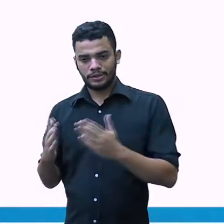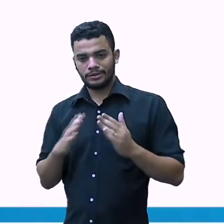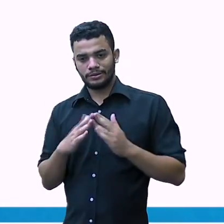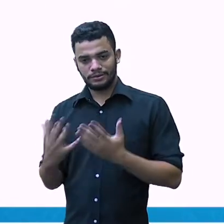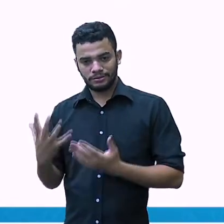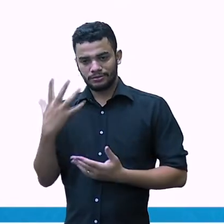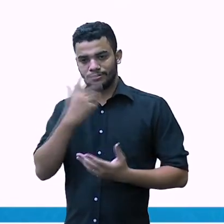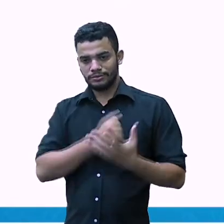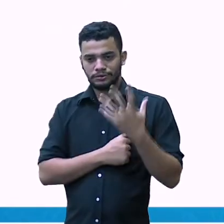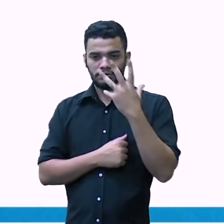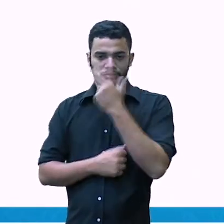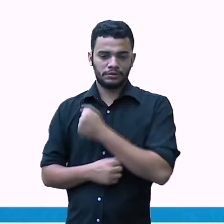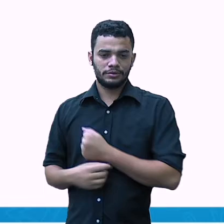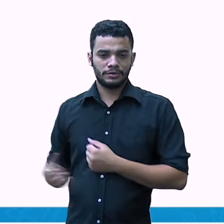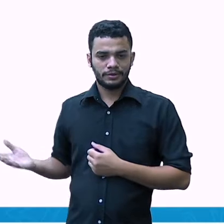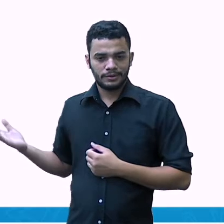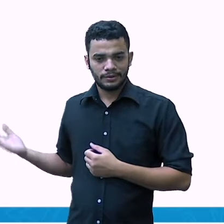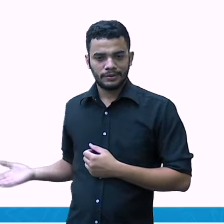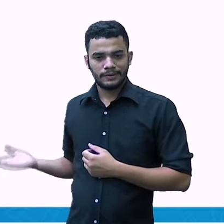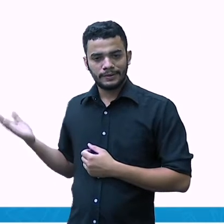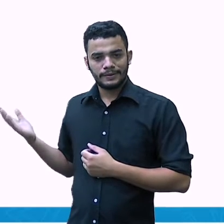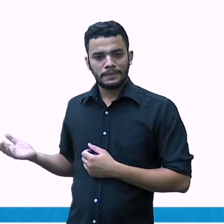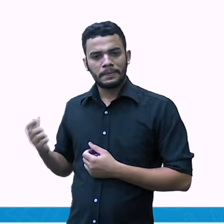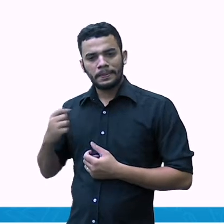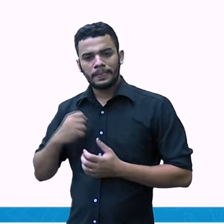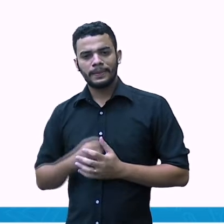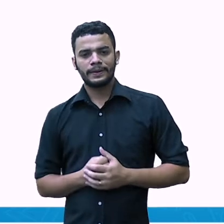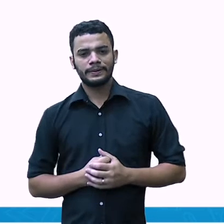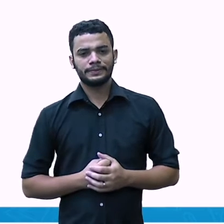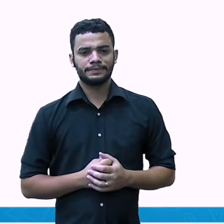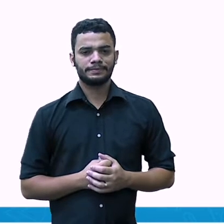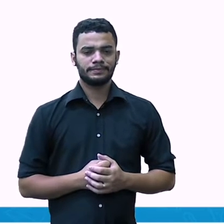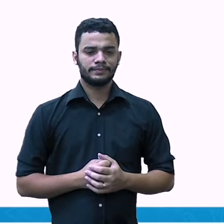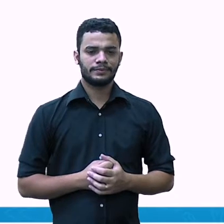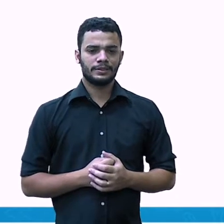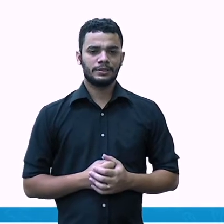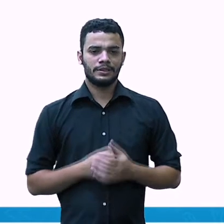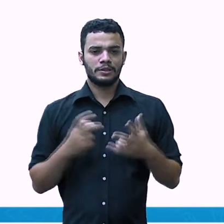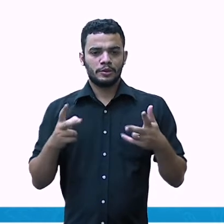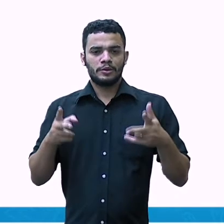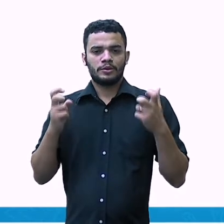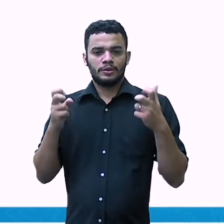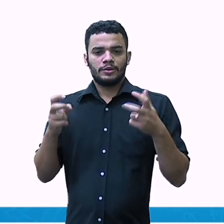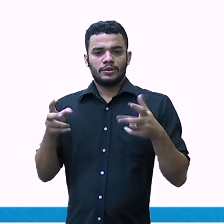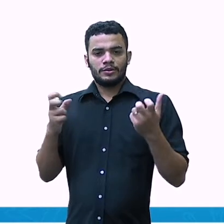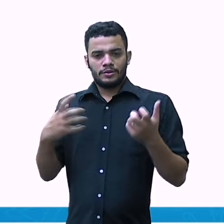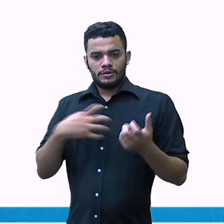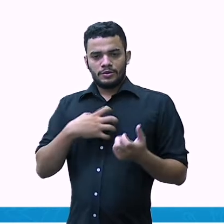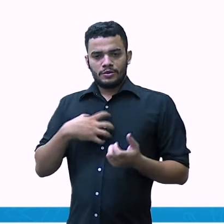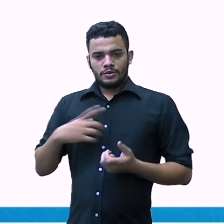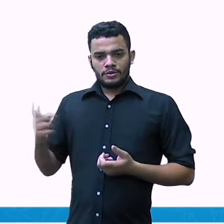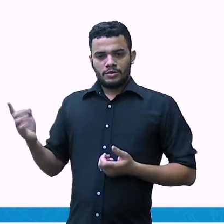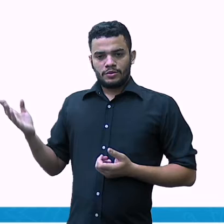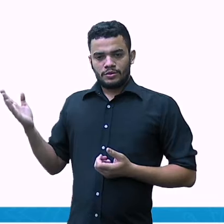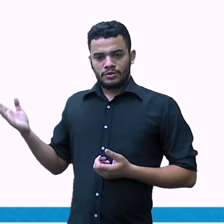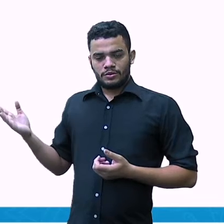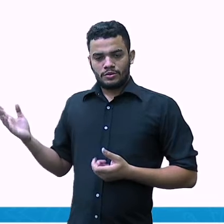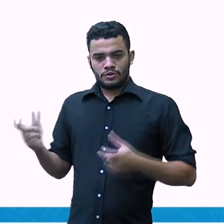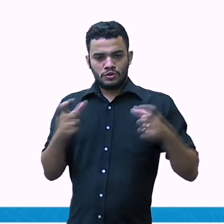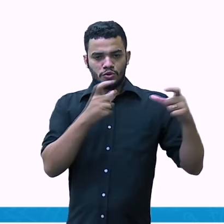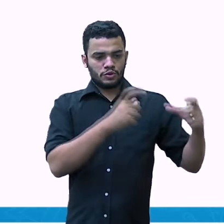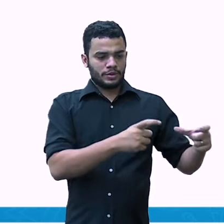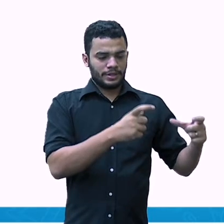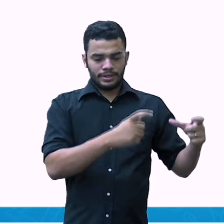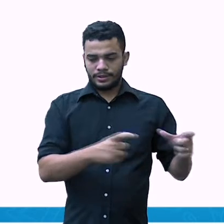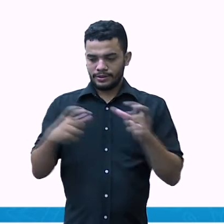de um lado nessa imagem, né, observa aqui onde está com essa arte, e observa o outro canto aqui, olha, os dois fazem parte